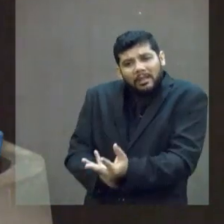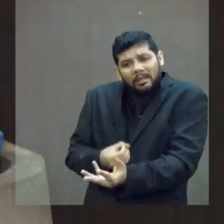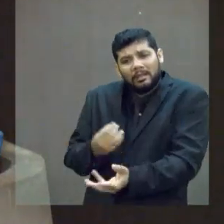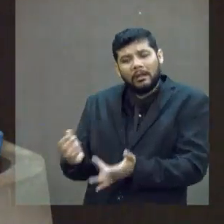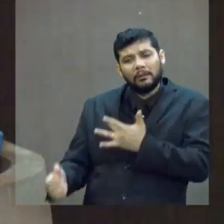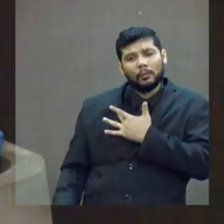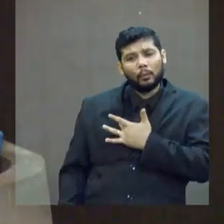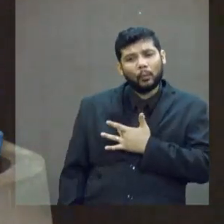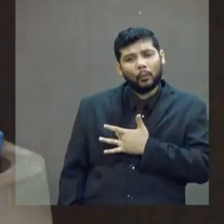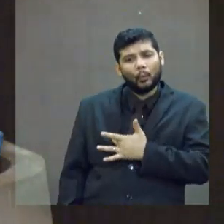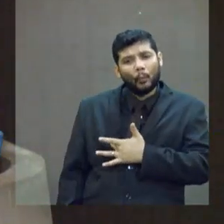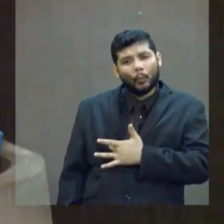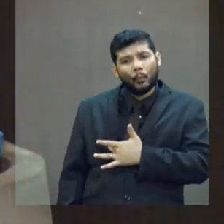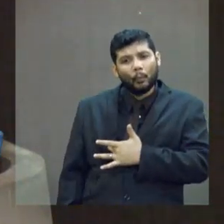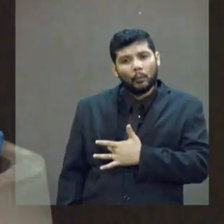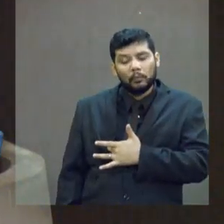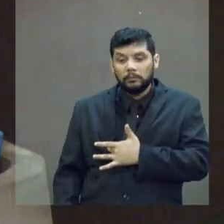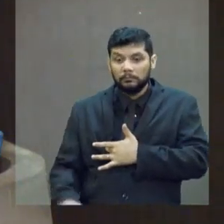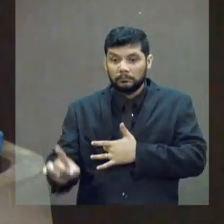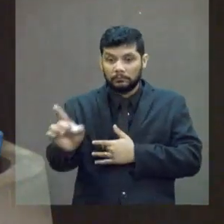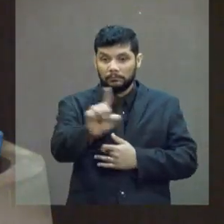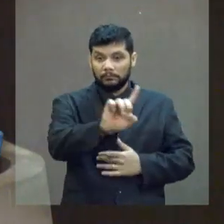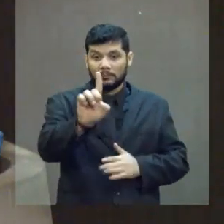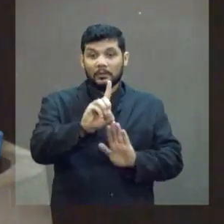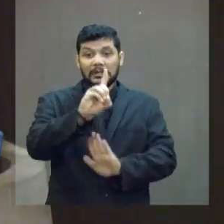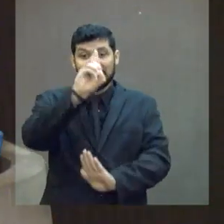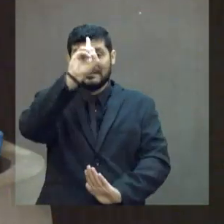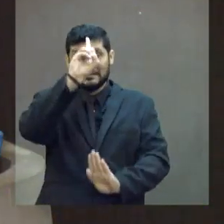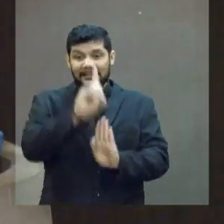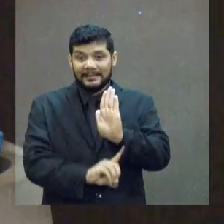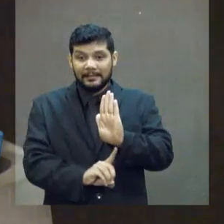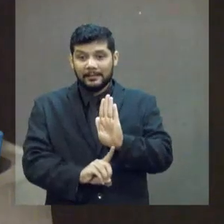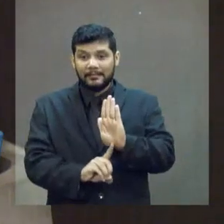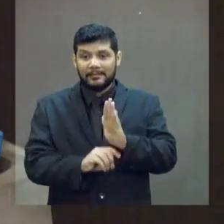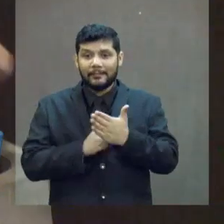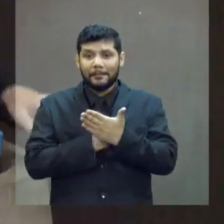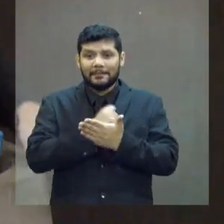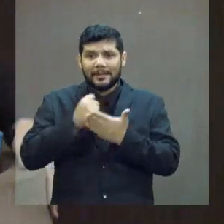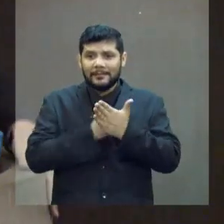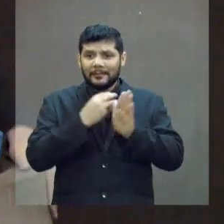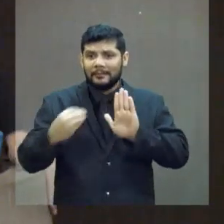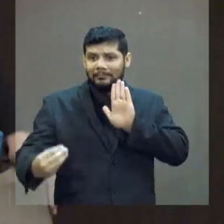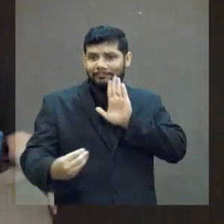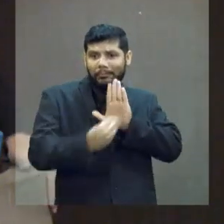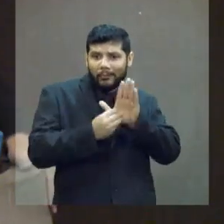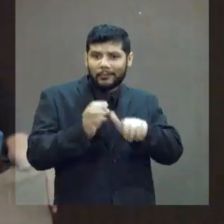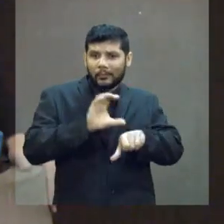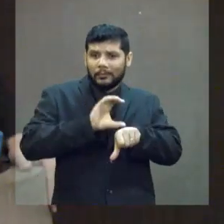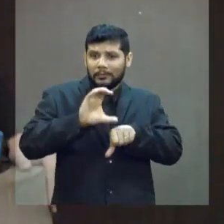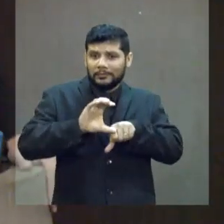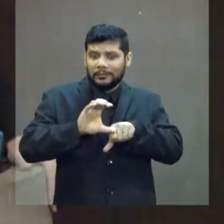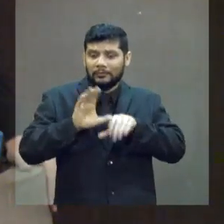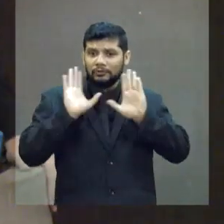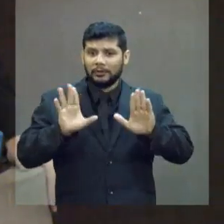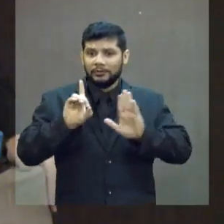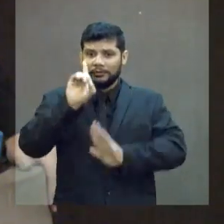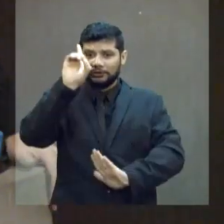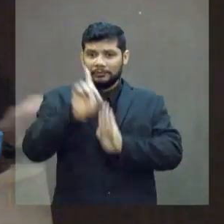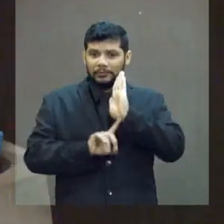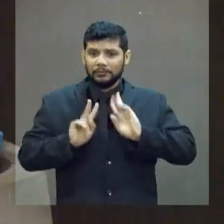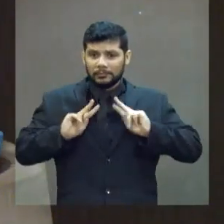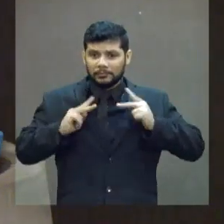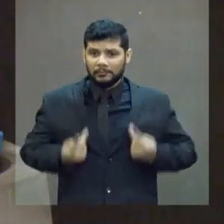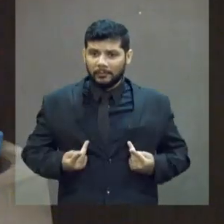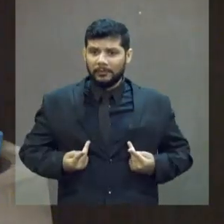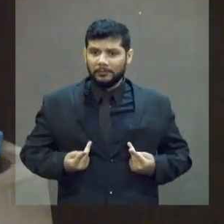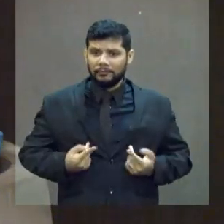piedade nem caridade, se trata de direito, de um direito fundamental inscrito na Constituição, um direito humano inscrito nos